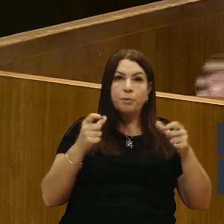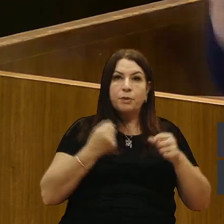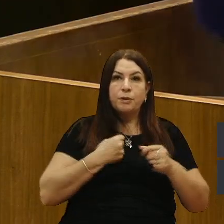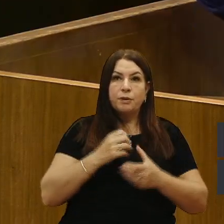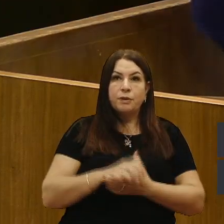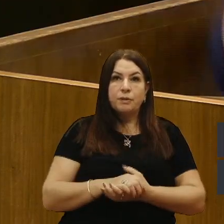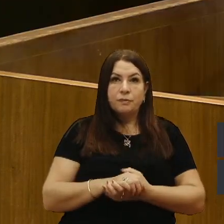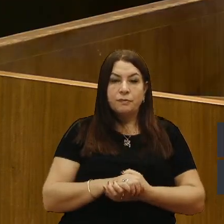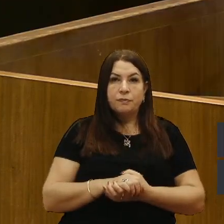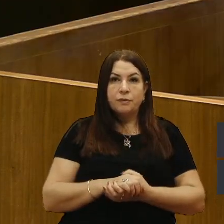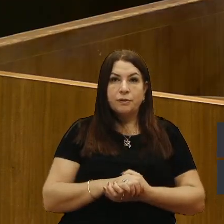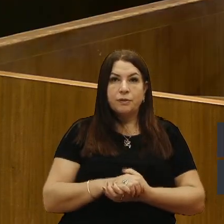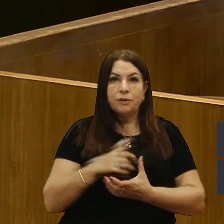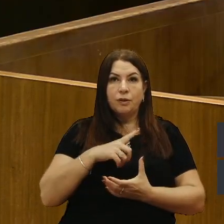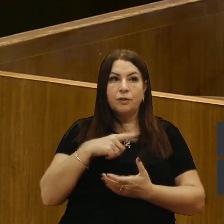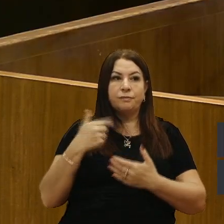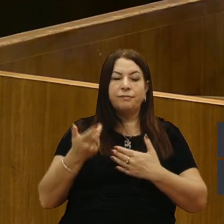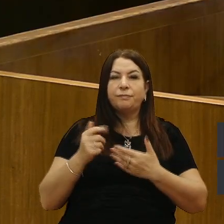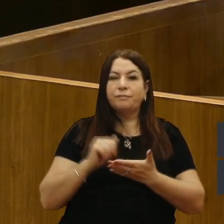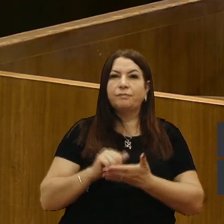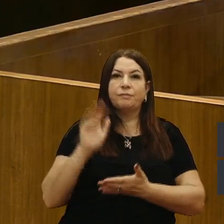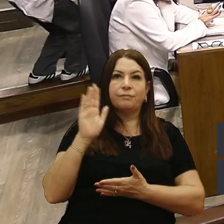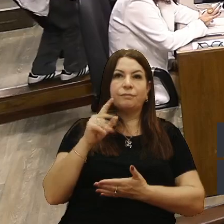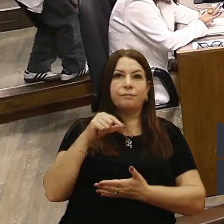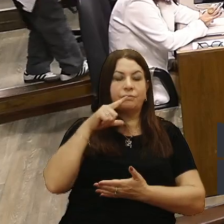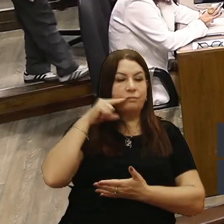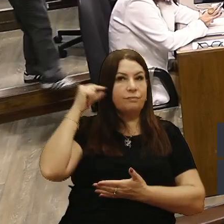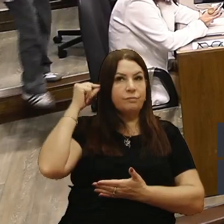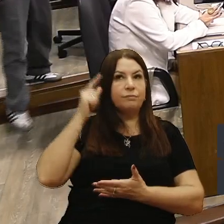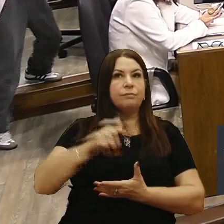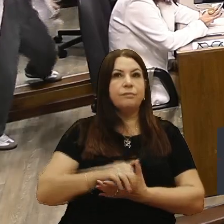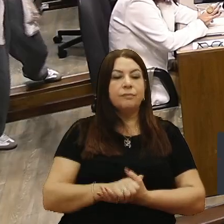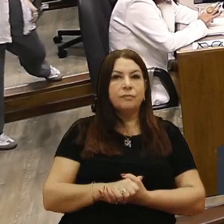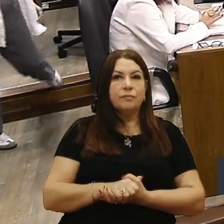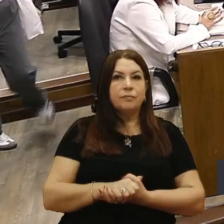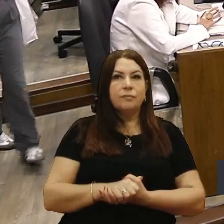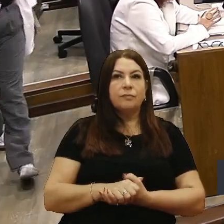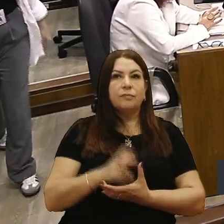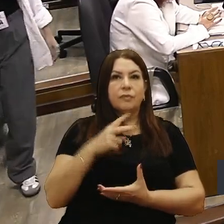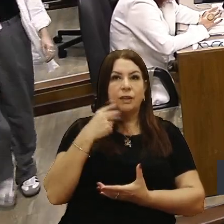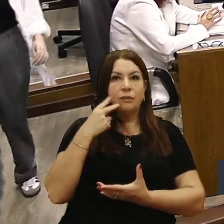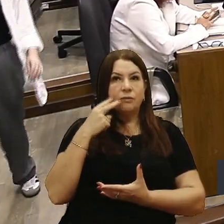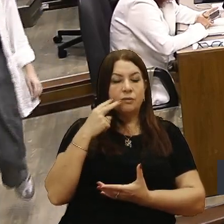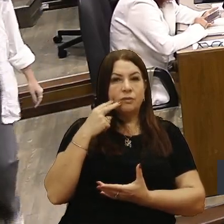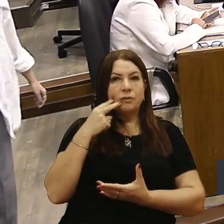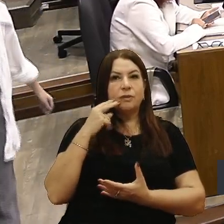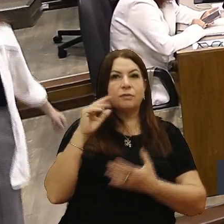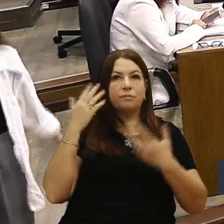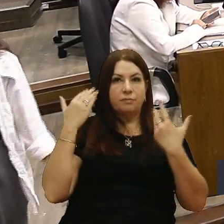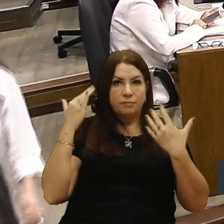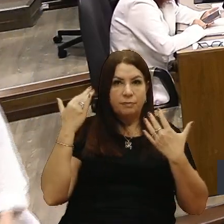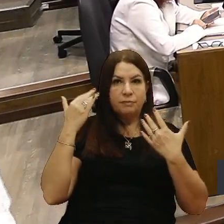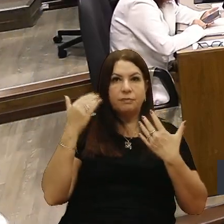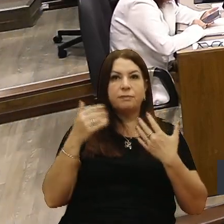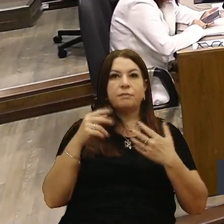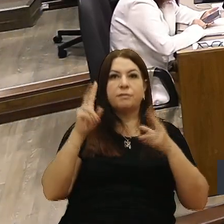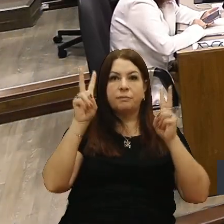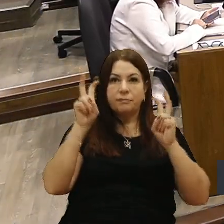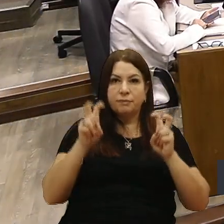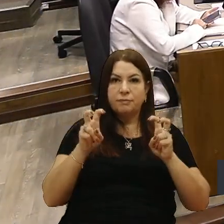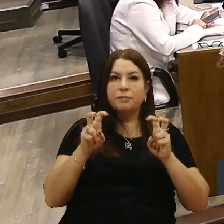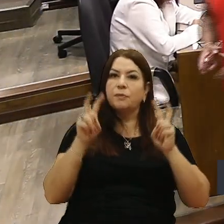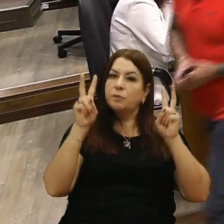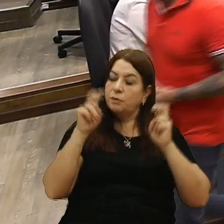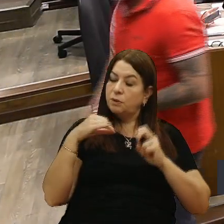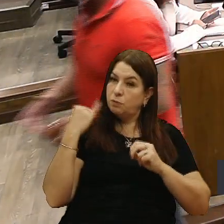índices. Seu à parte, vereador Aldonei. Vereadora Sandra, parabéns pelo tema, um tema